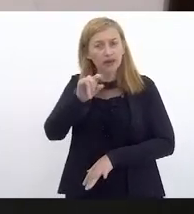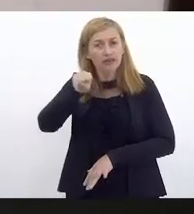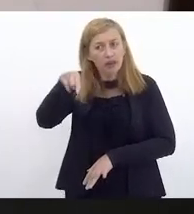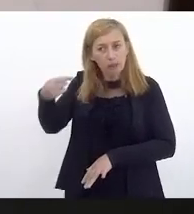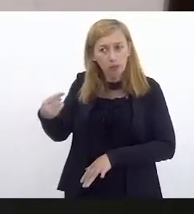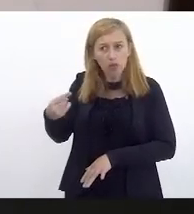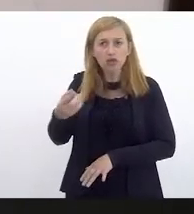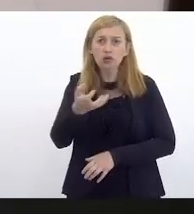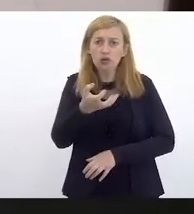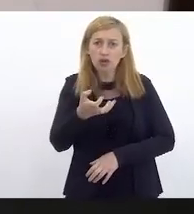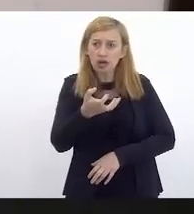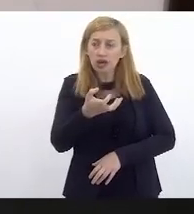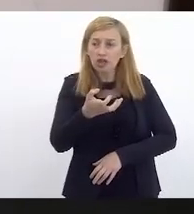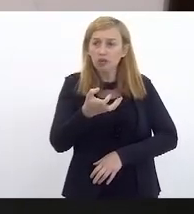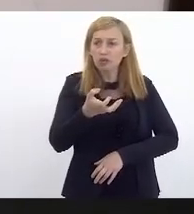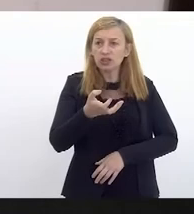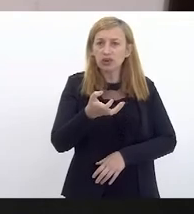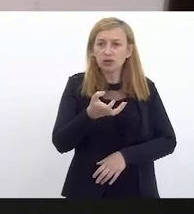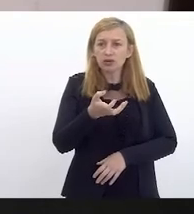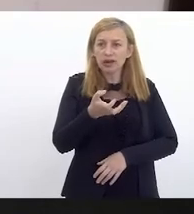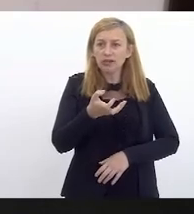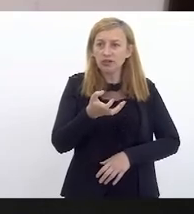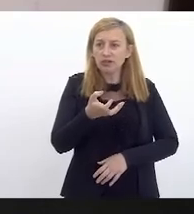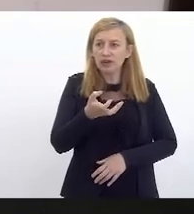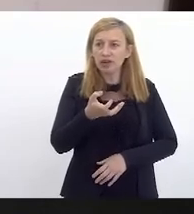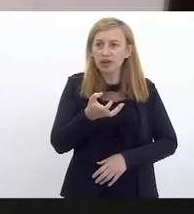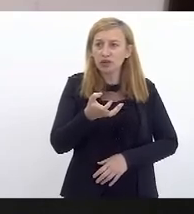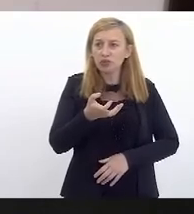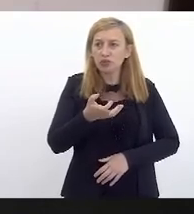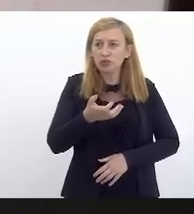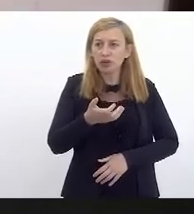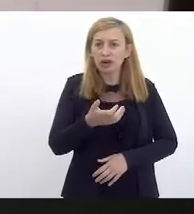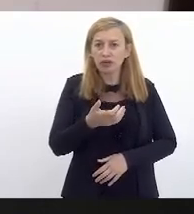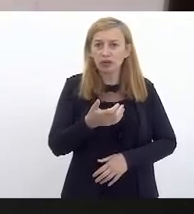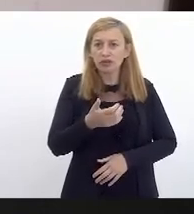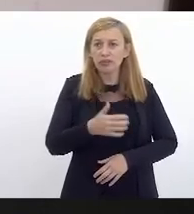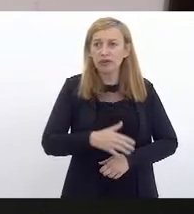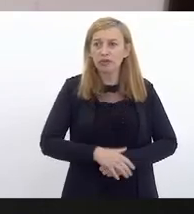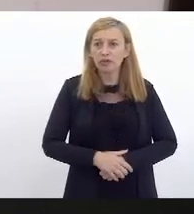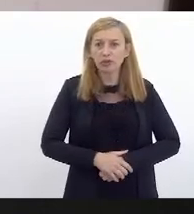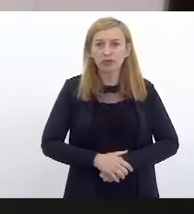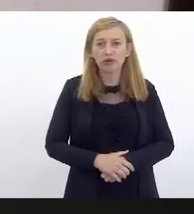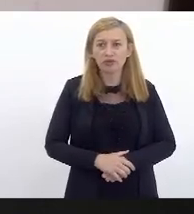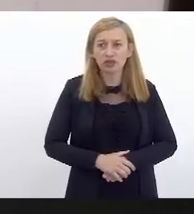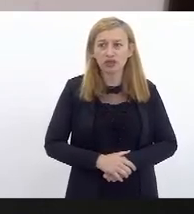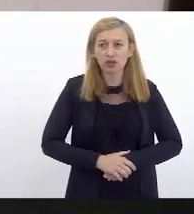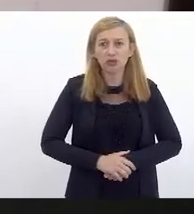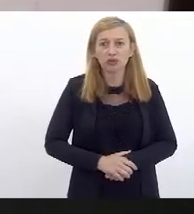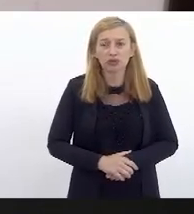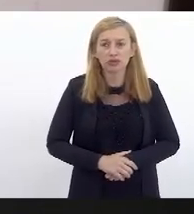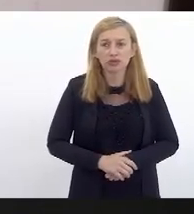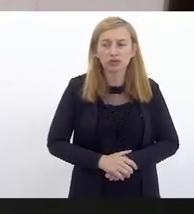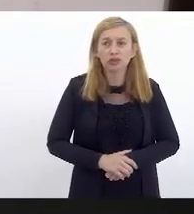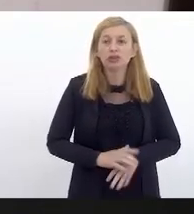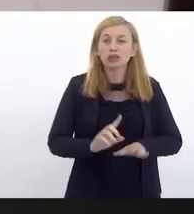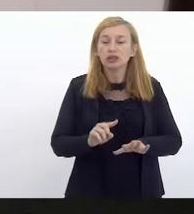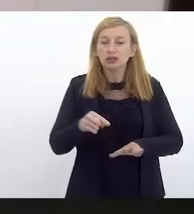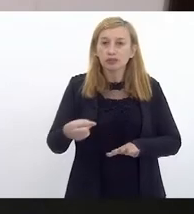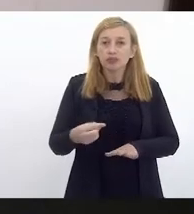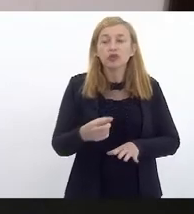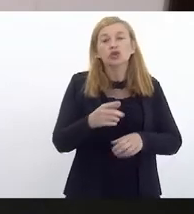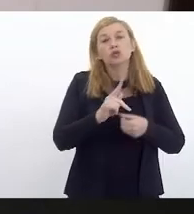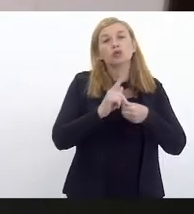eu quero que adote, quando aprovar o relatório, eu te mando o relatório. As perspectivas que temos para frente sobre